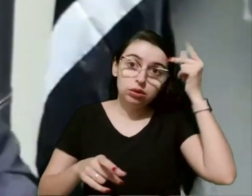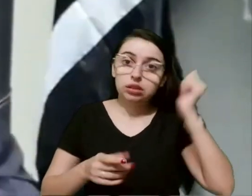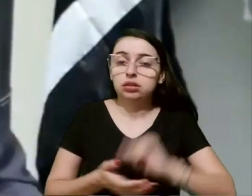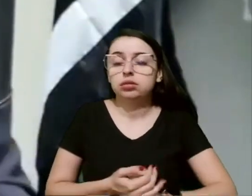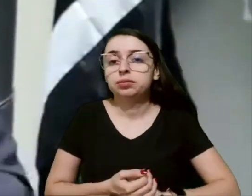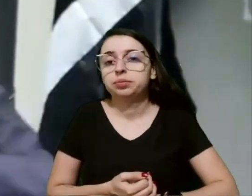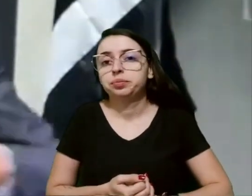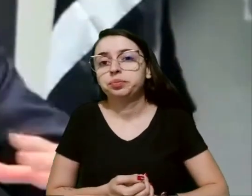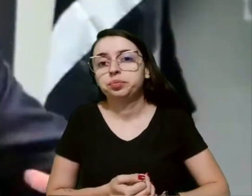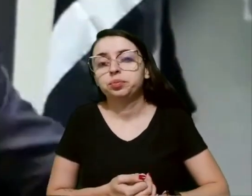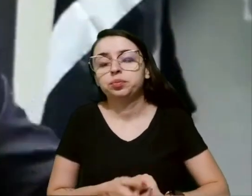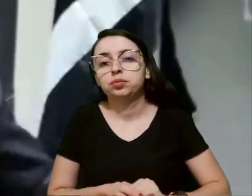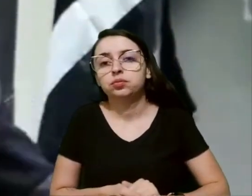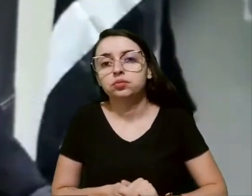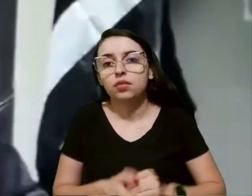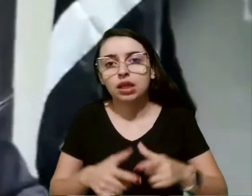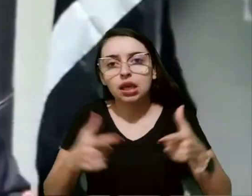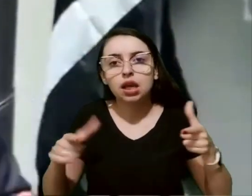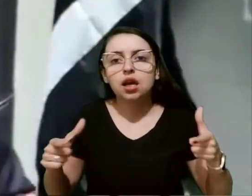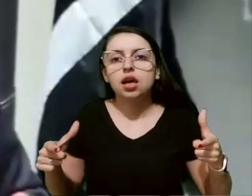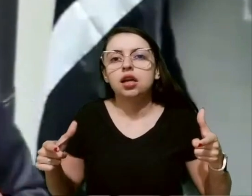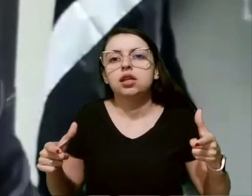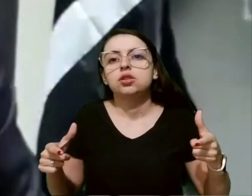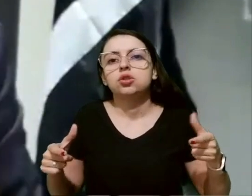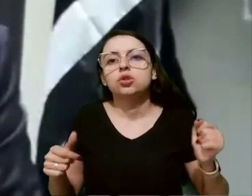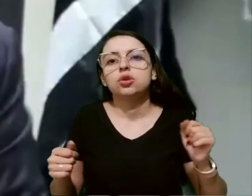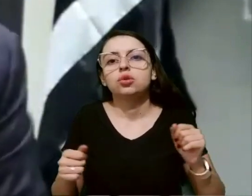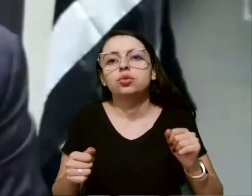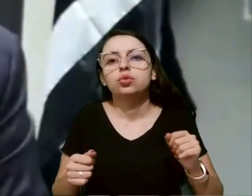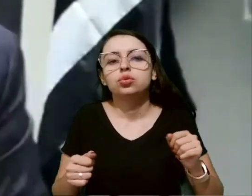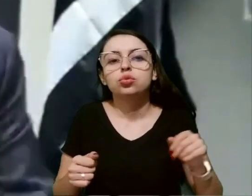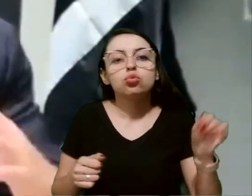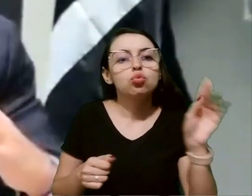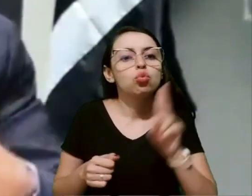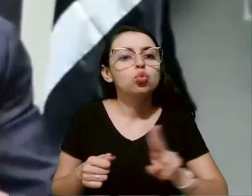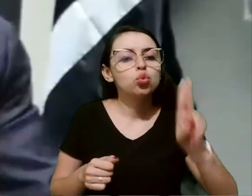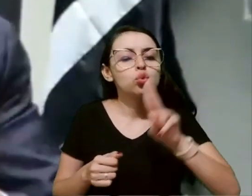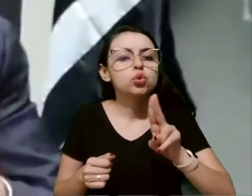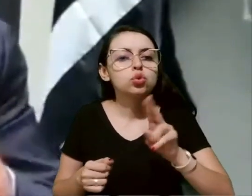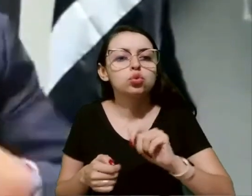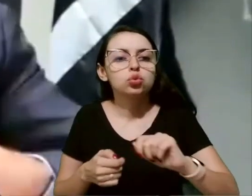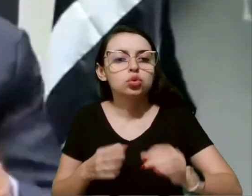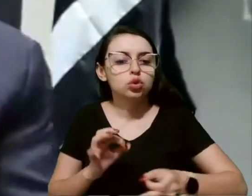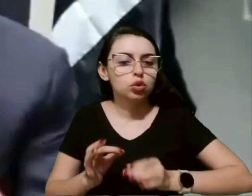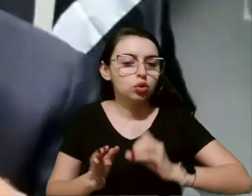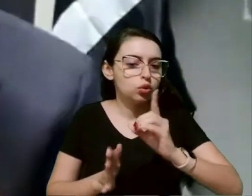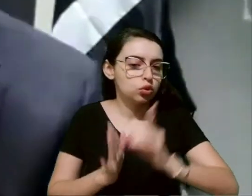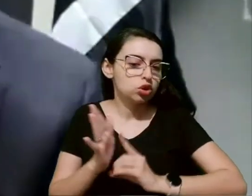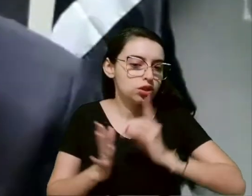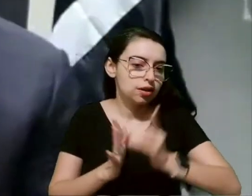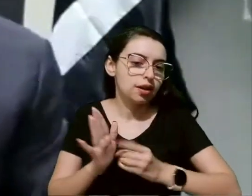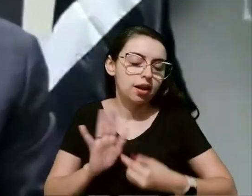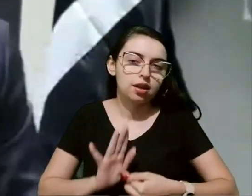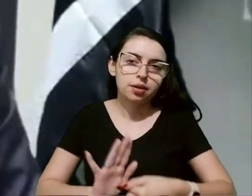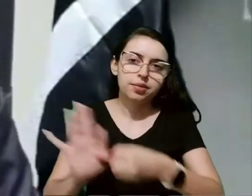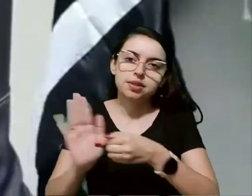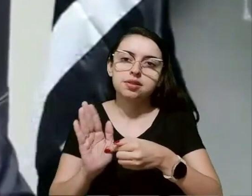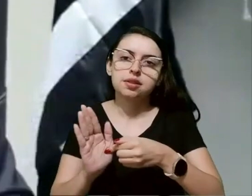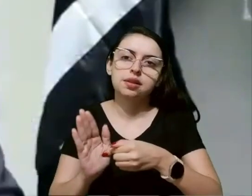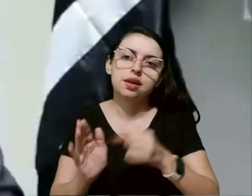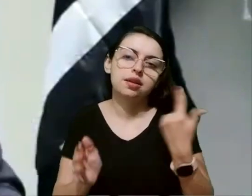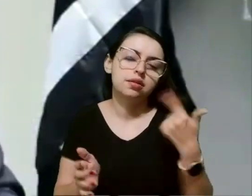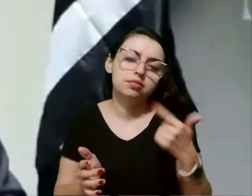judiciário, apesar de haver uma grande parte do funcionamento do direito que é não elicitada, ela é oculta. E aí eu